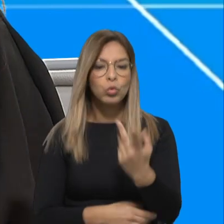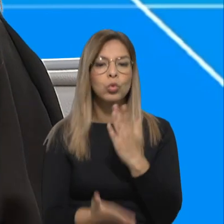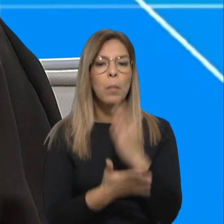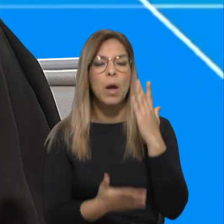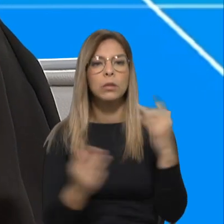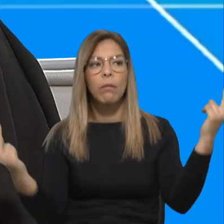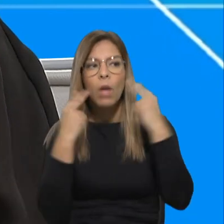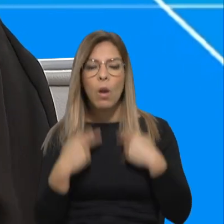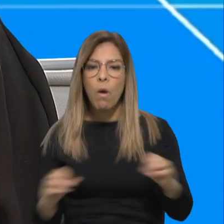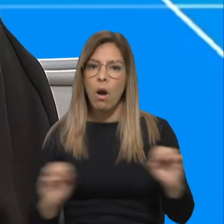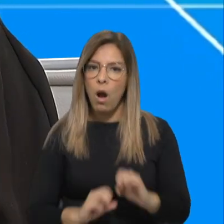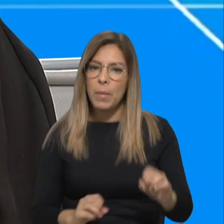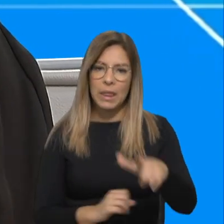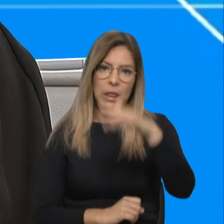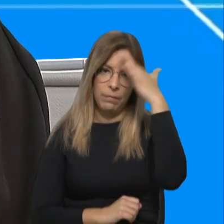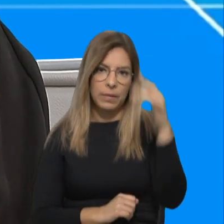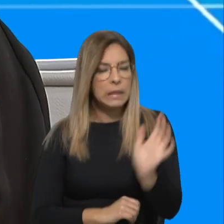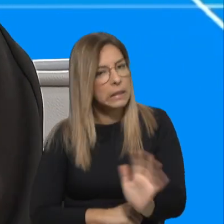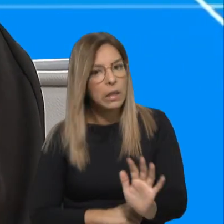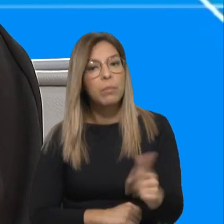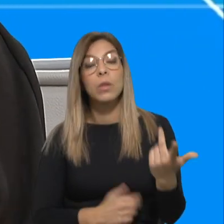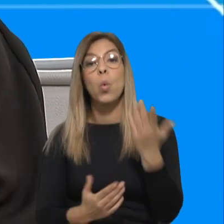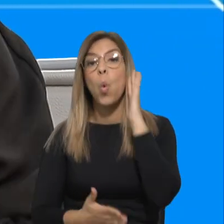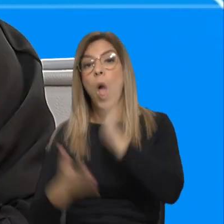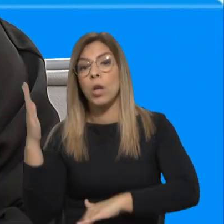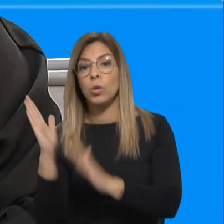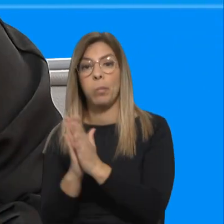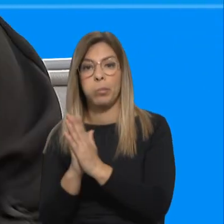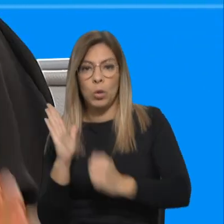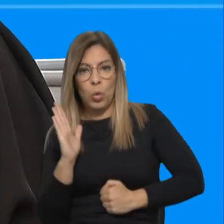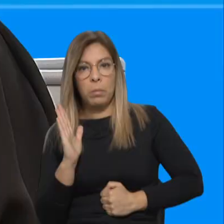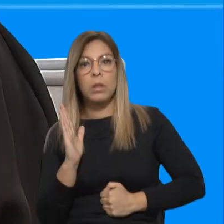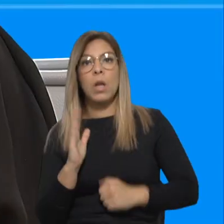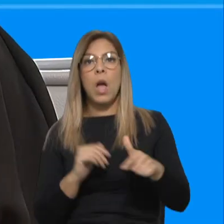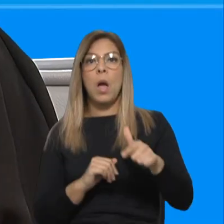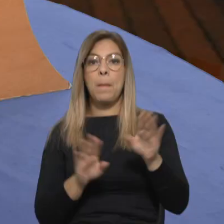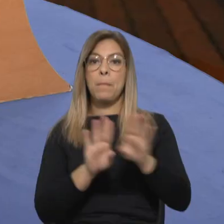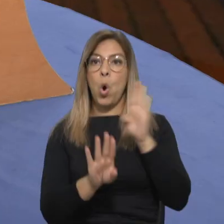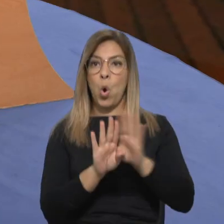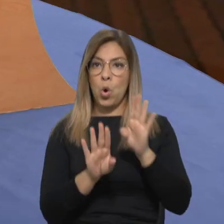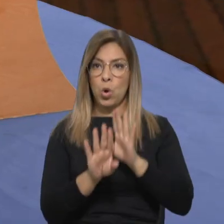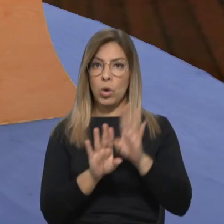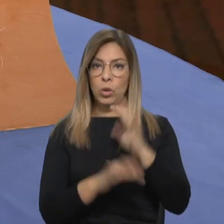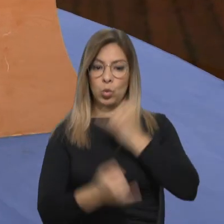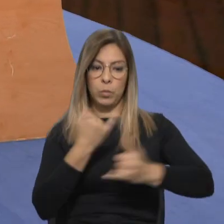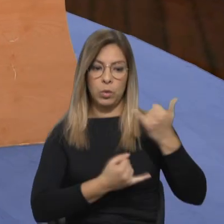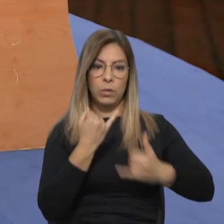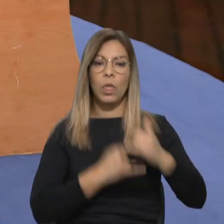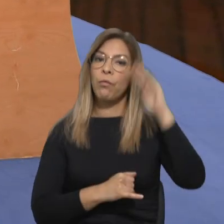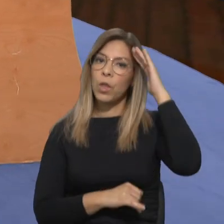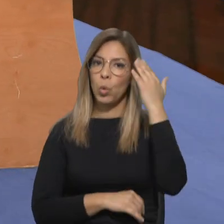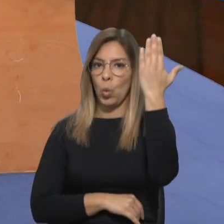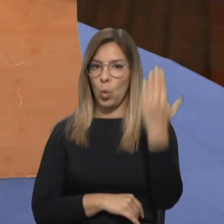tive a informação de que havia um colégio católico que me disse: nós vamos substituir todas as portas do nosso colégio, vai ser tudo portas de